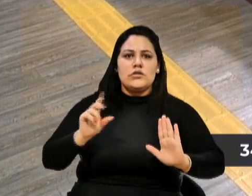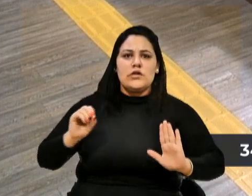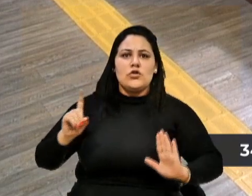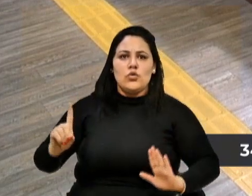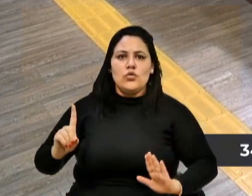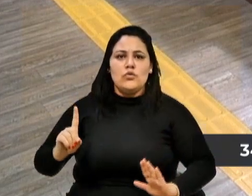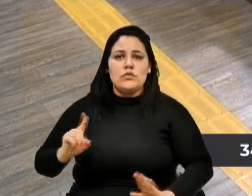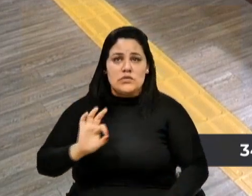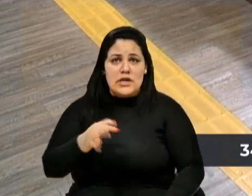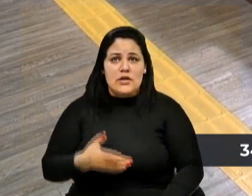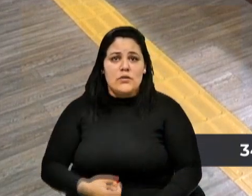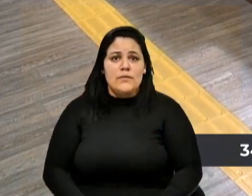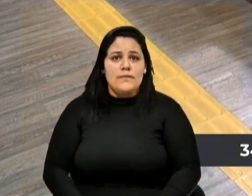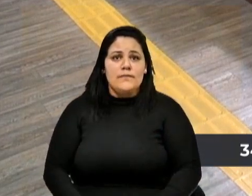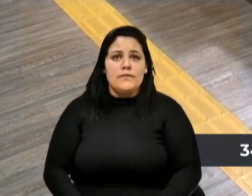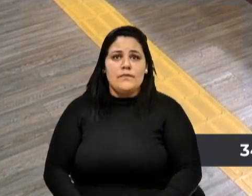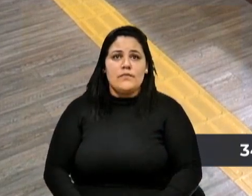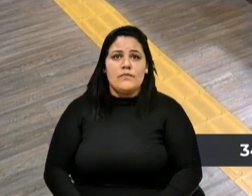Isso.